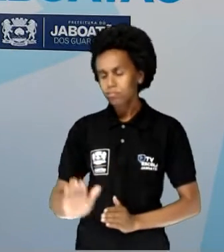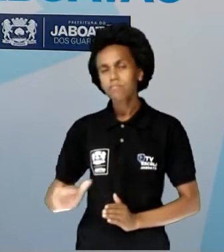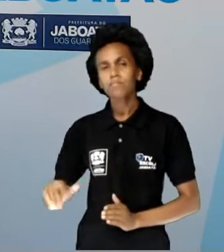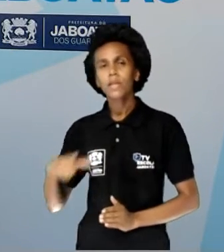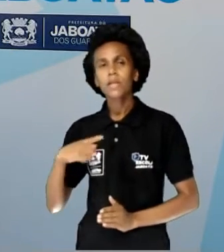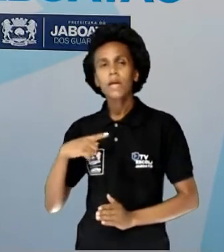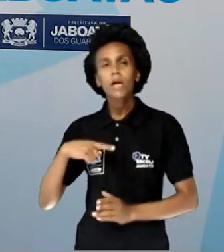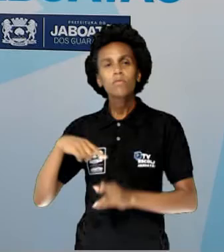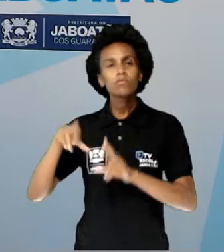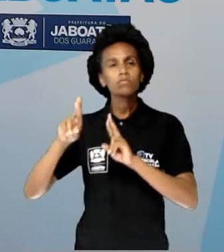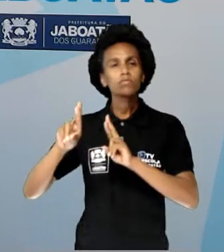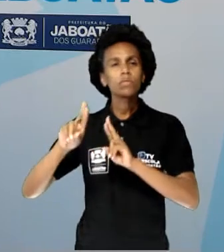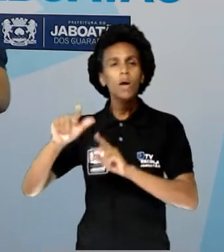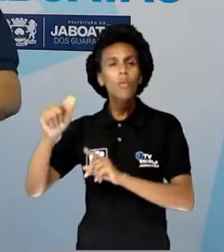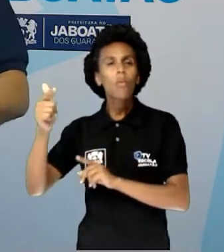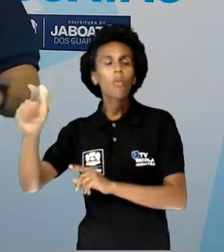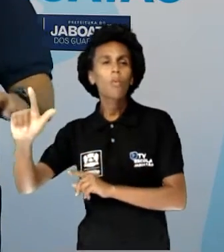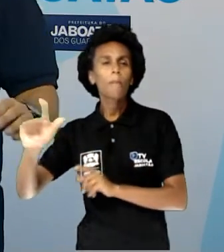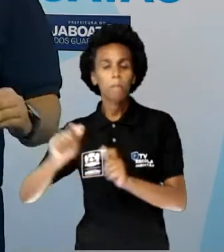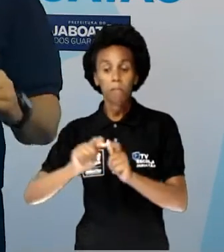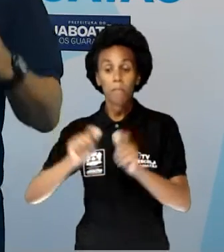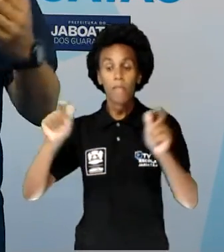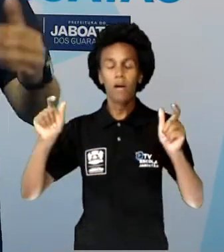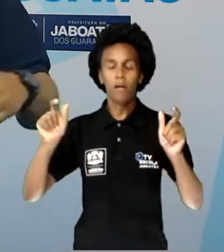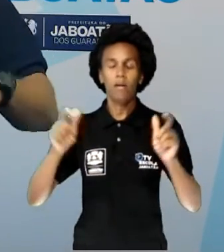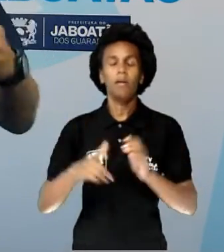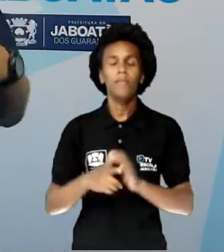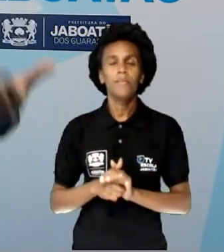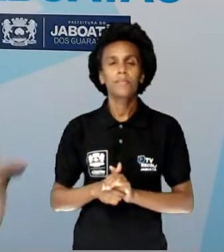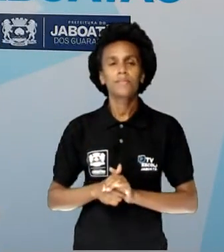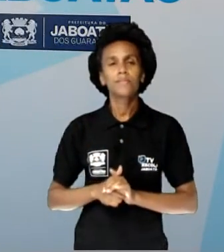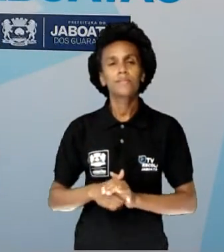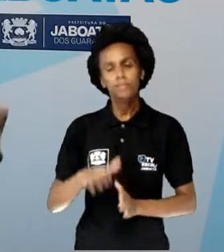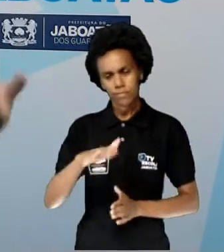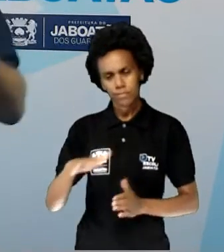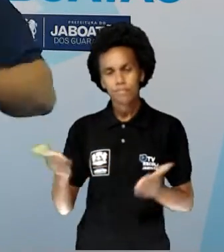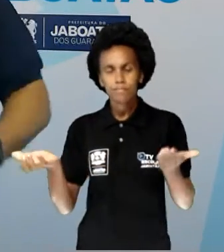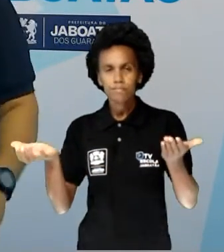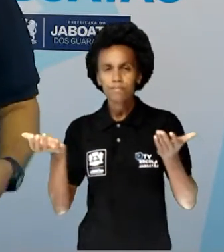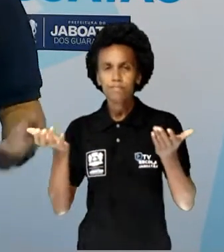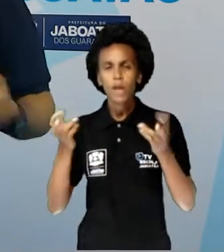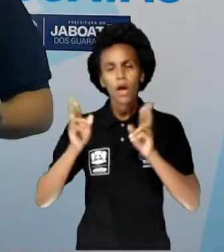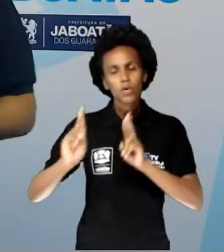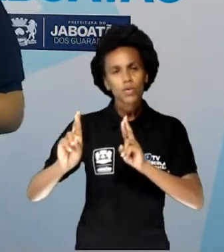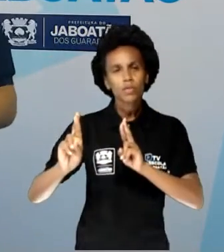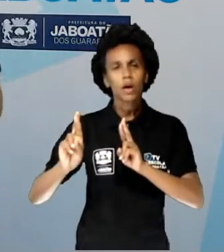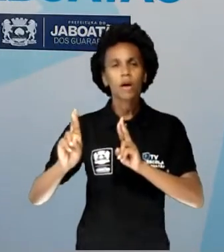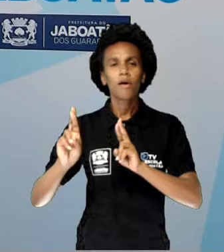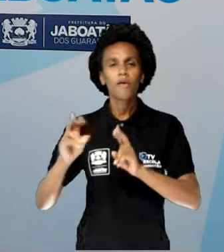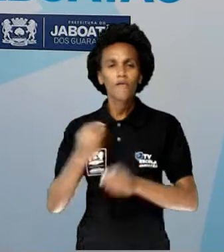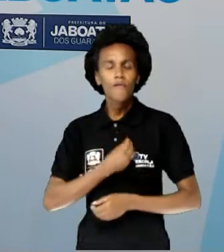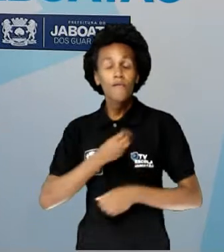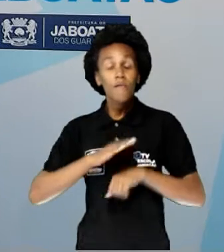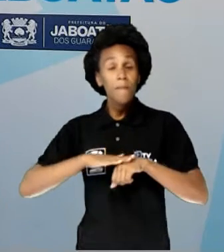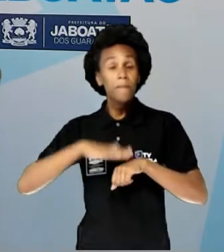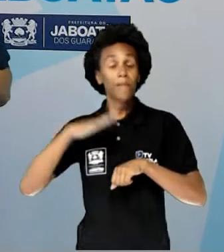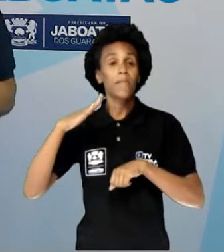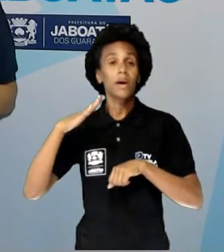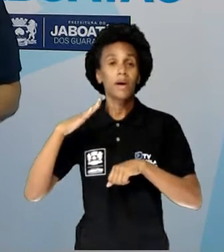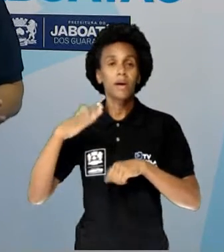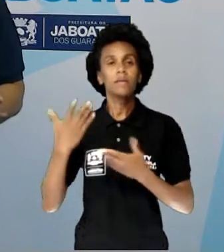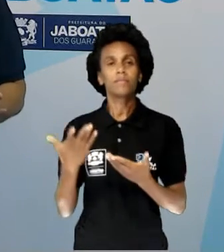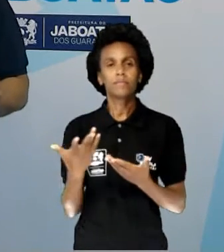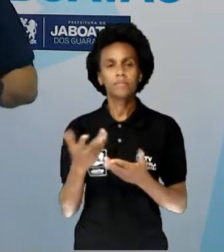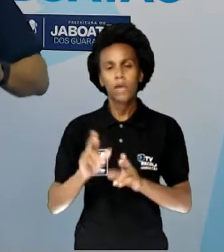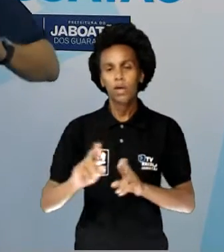relativamente maior. Ou seja, a criança de hoje ela já espera viver mais do que os nossos avós ali no